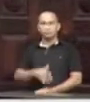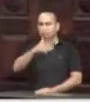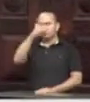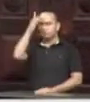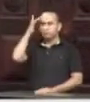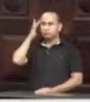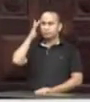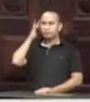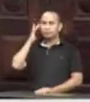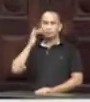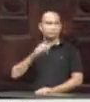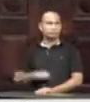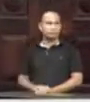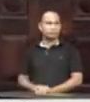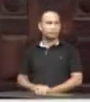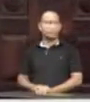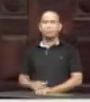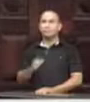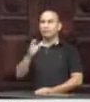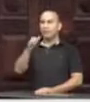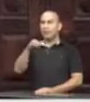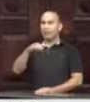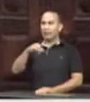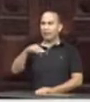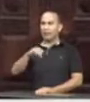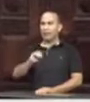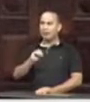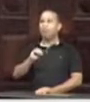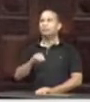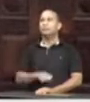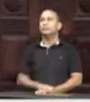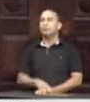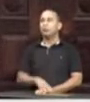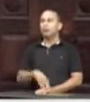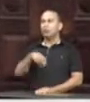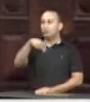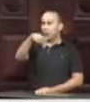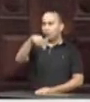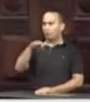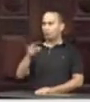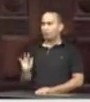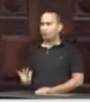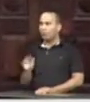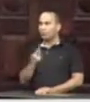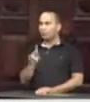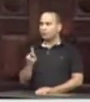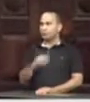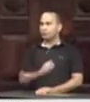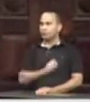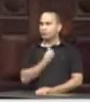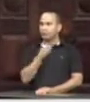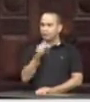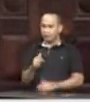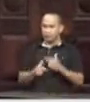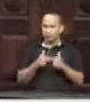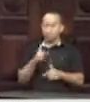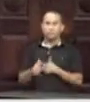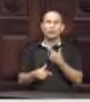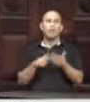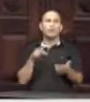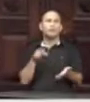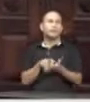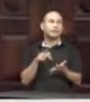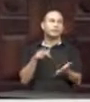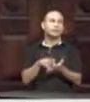do Carmo, da cidade de Carmo, da cidade de Nova Friburgo, os professores que estão aqui lutando. Na